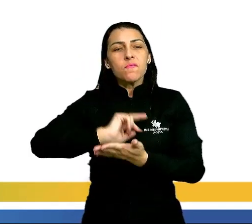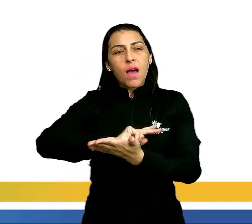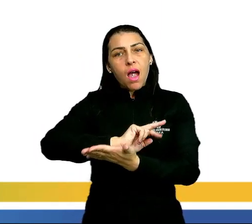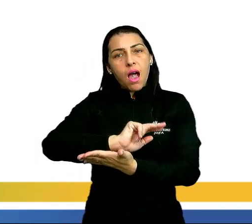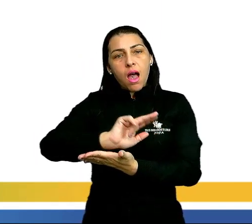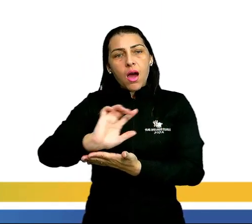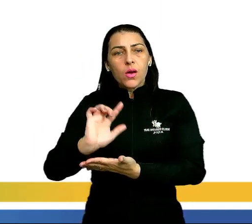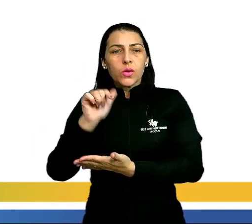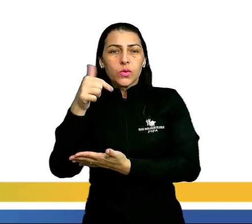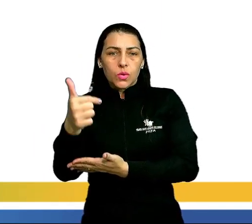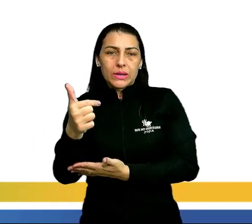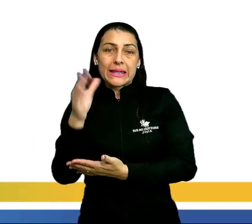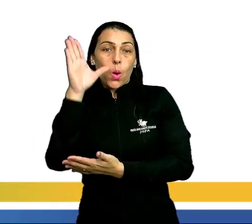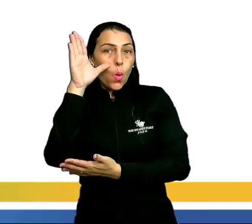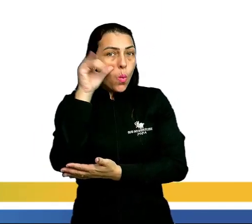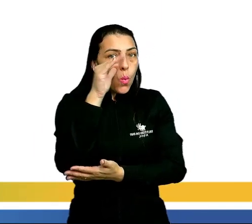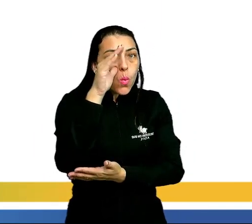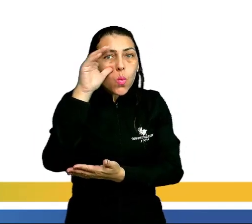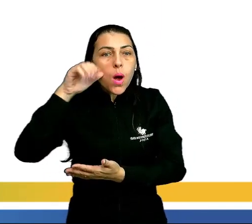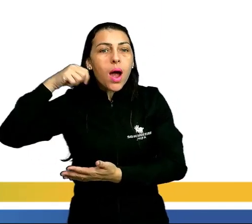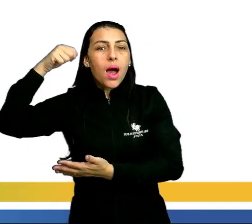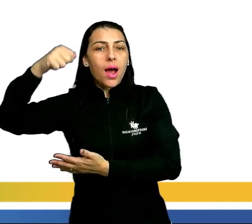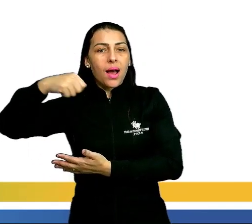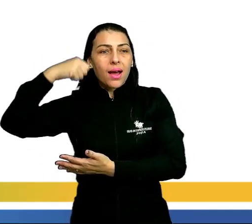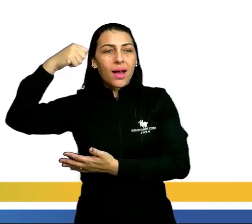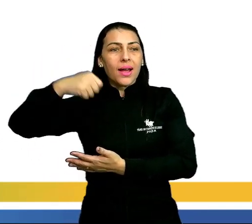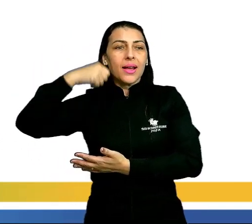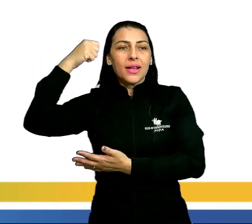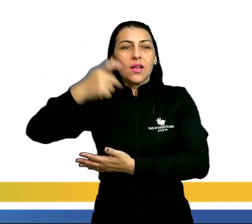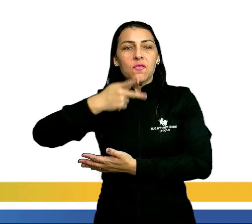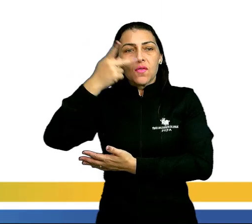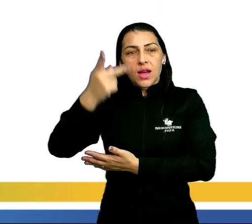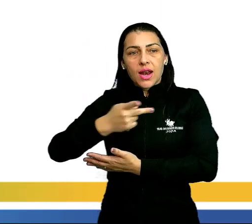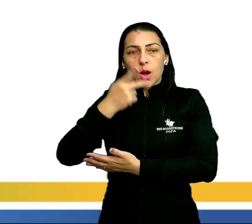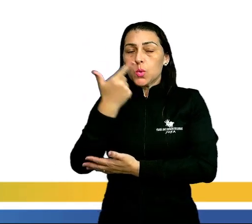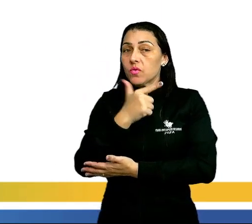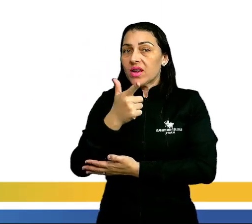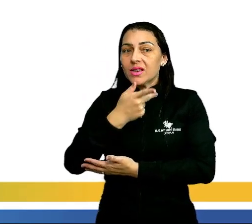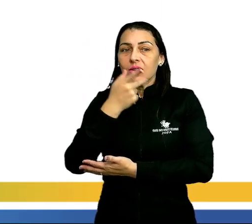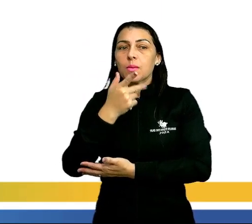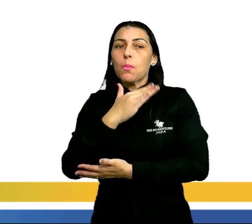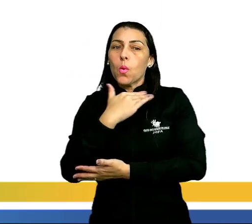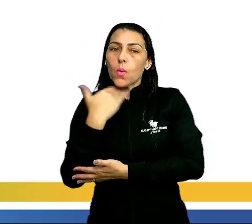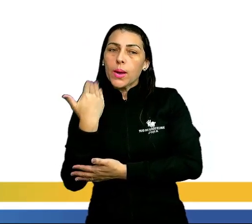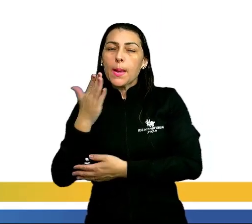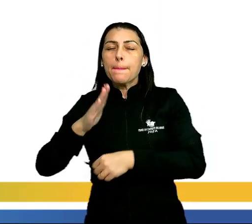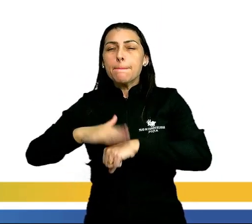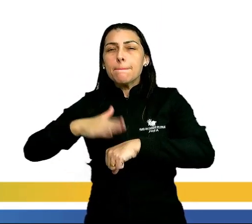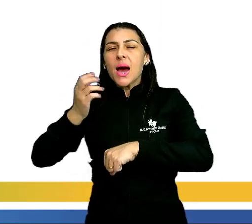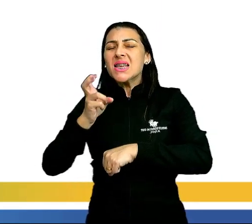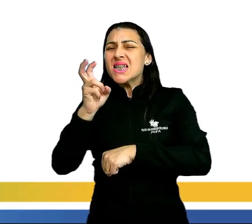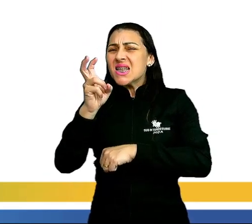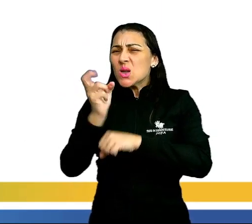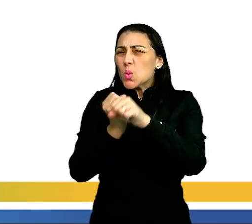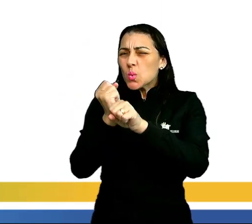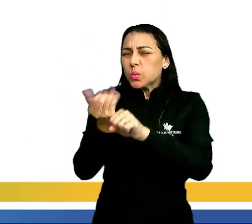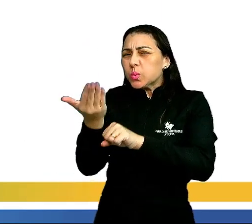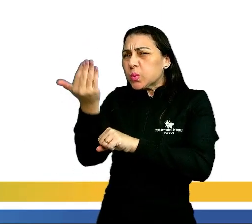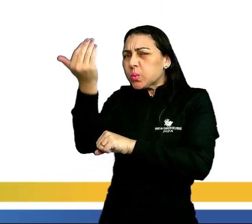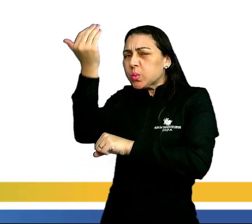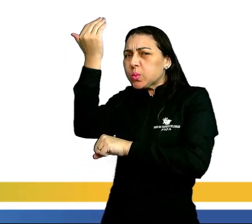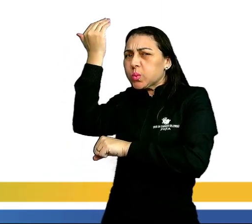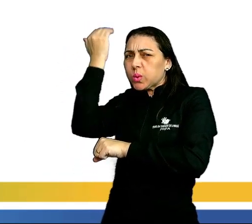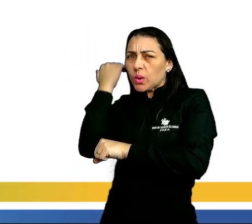inúmeras outras, se curiosamente a atriz mencionada não tivesse falecido há mais de 5 décadas.